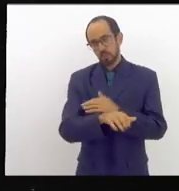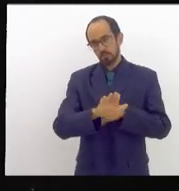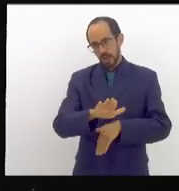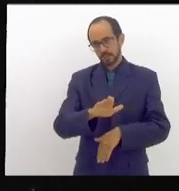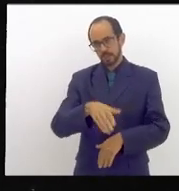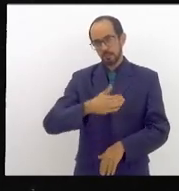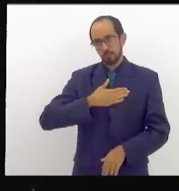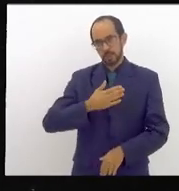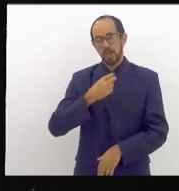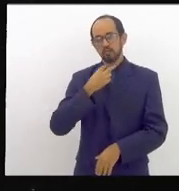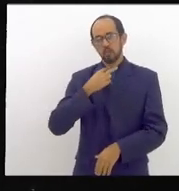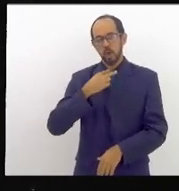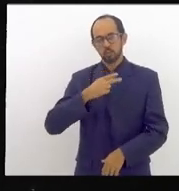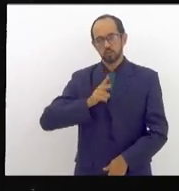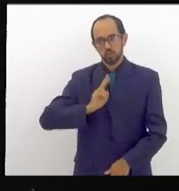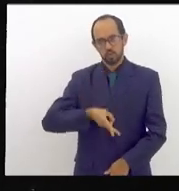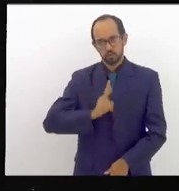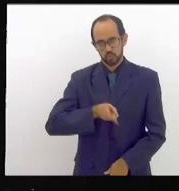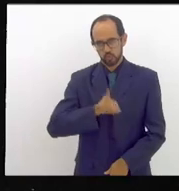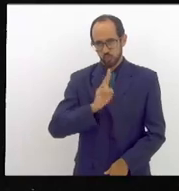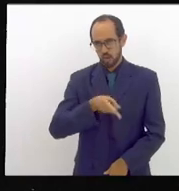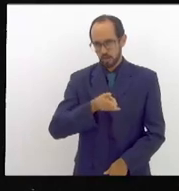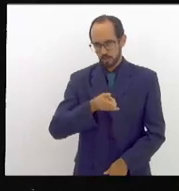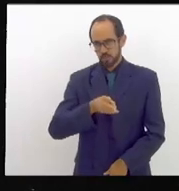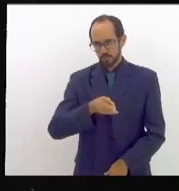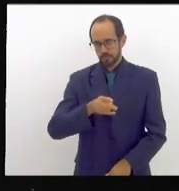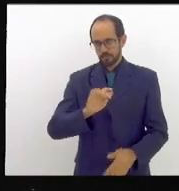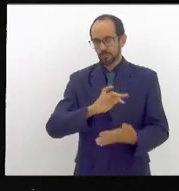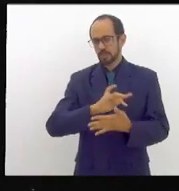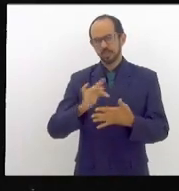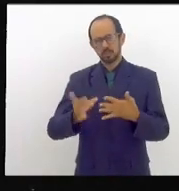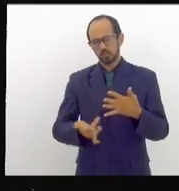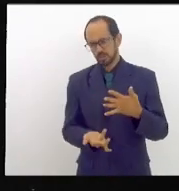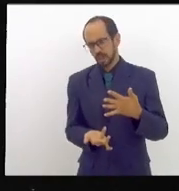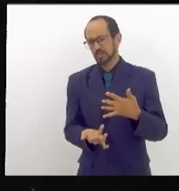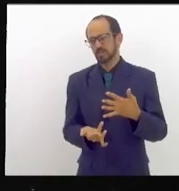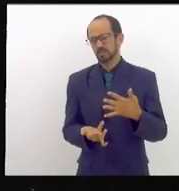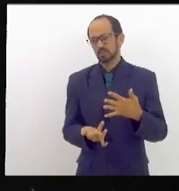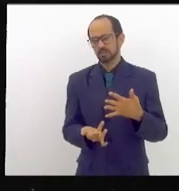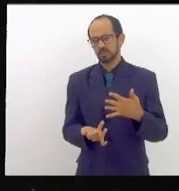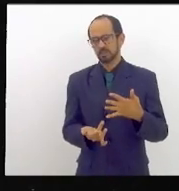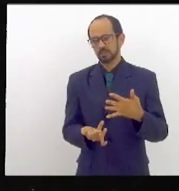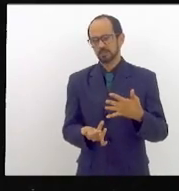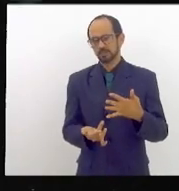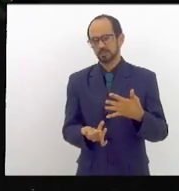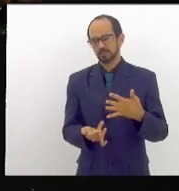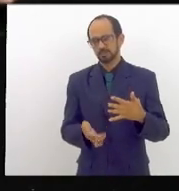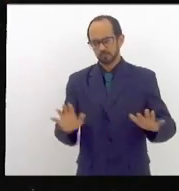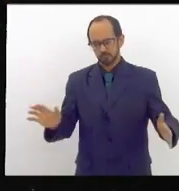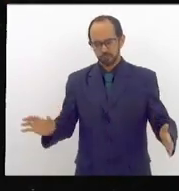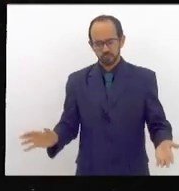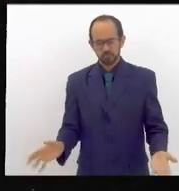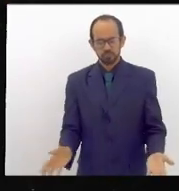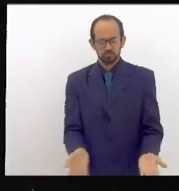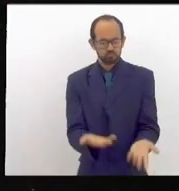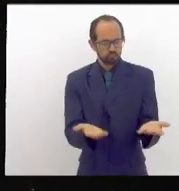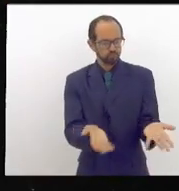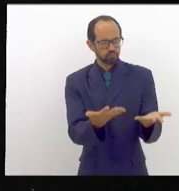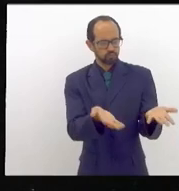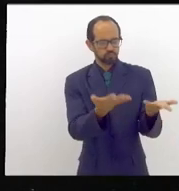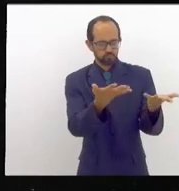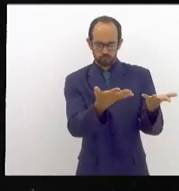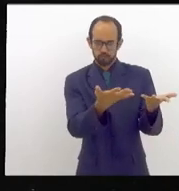continuarei sendo a voz do povo nas minhas redes sociais elogiando quando tiver que elogiar